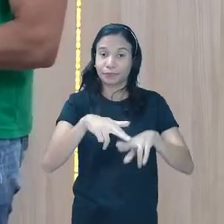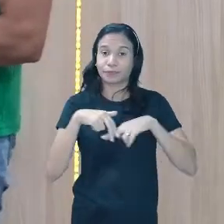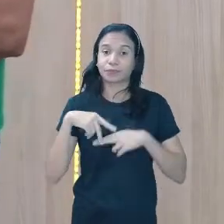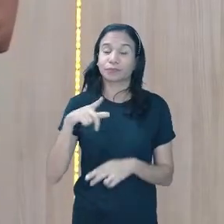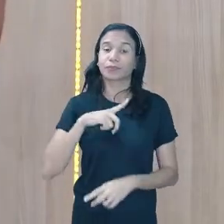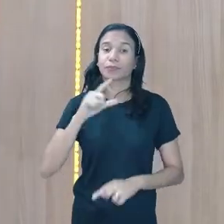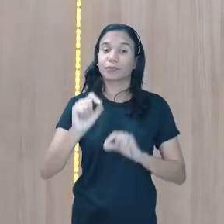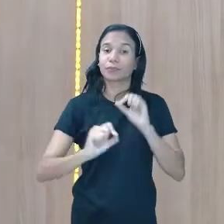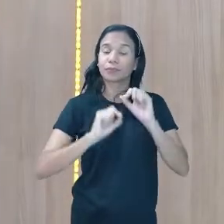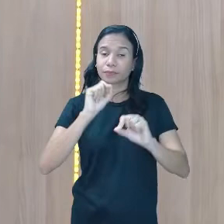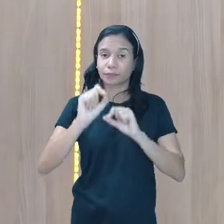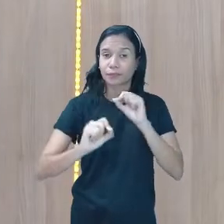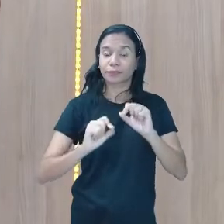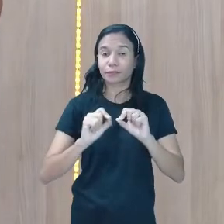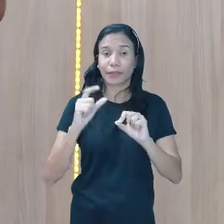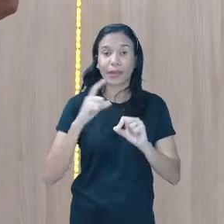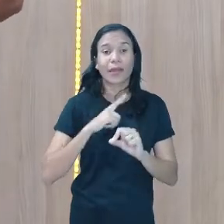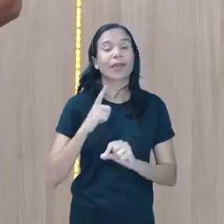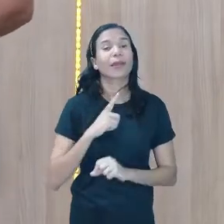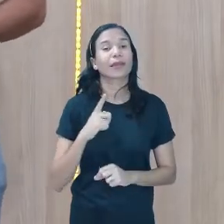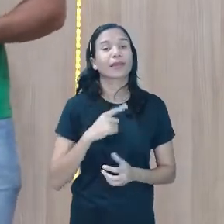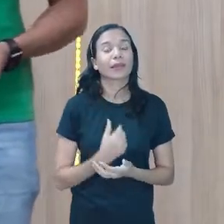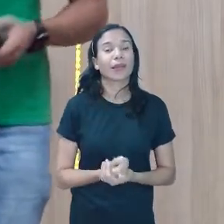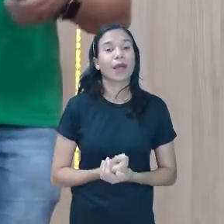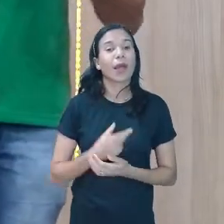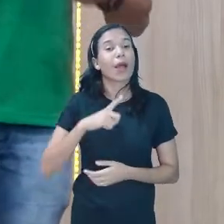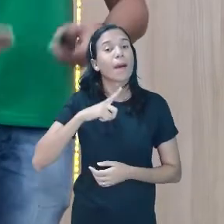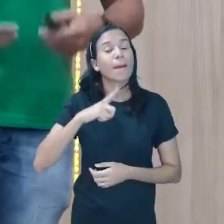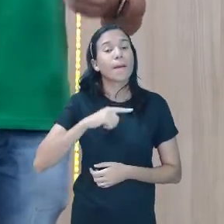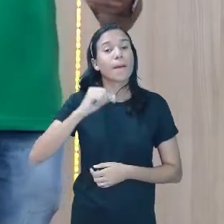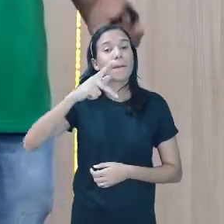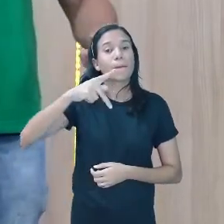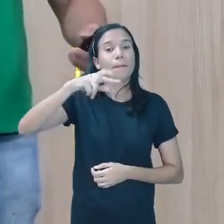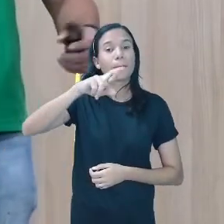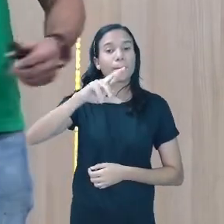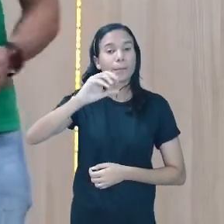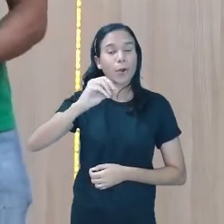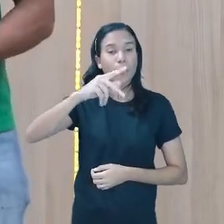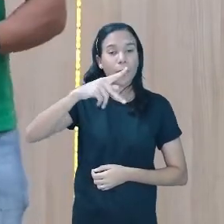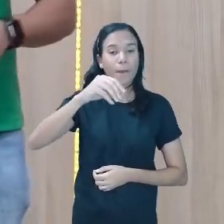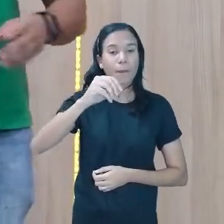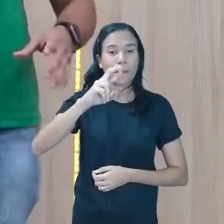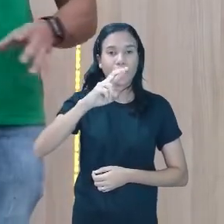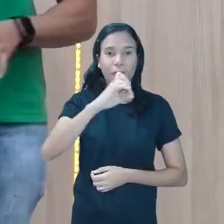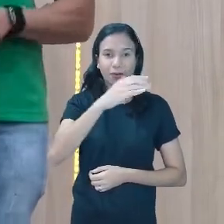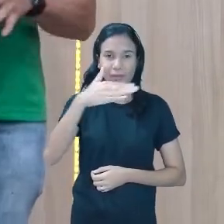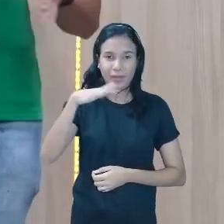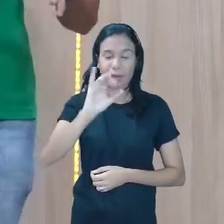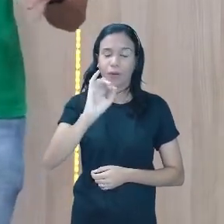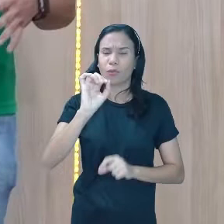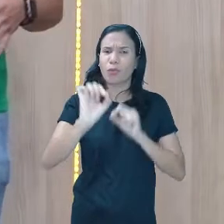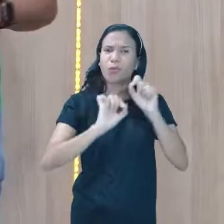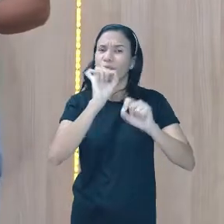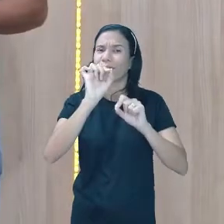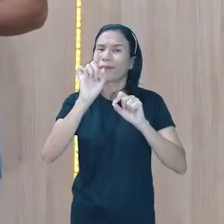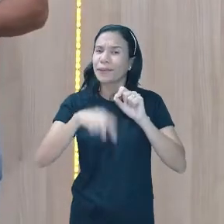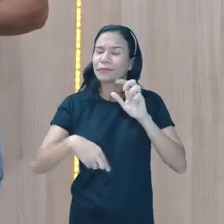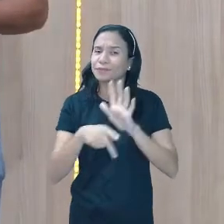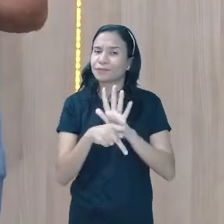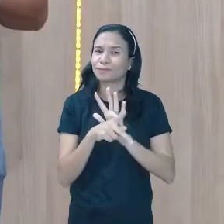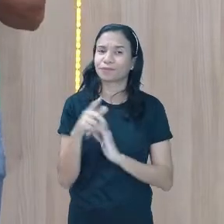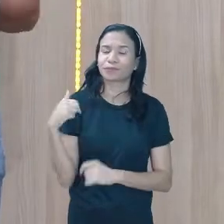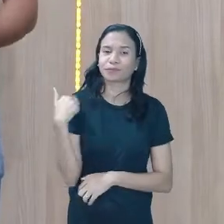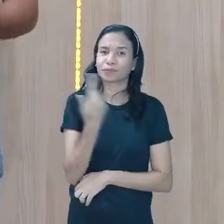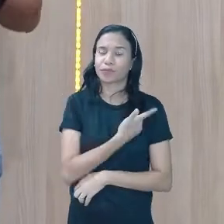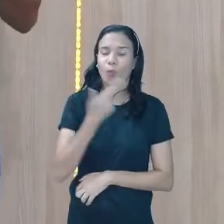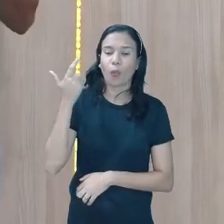gente tem aqui? A gente tem nada mais, nada menos do que uma proporção, certo? E essa ideia de proporção dá para